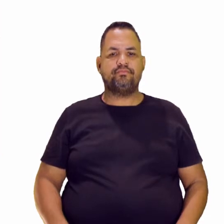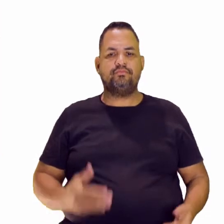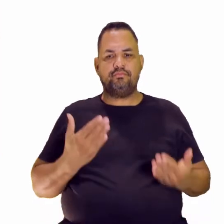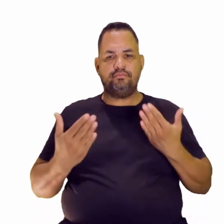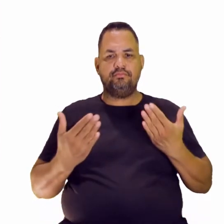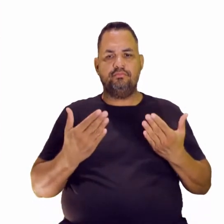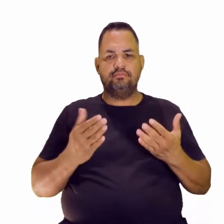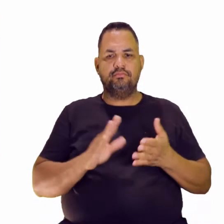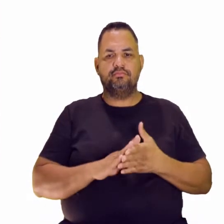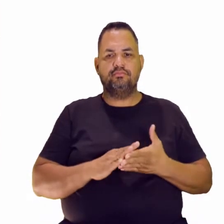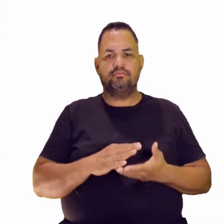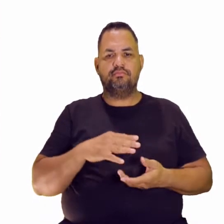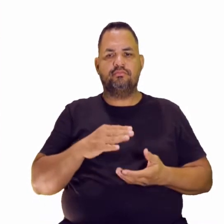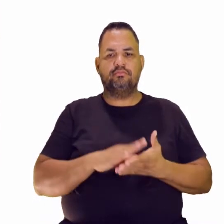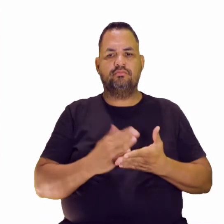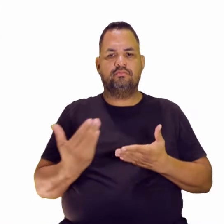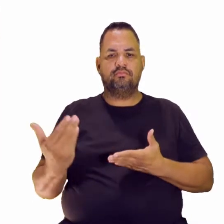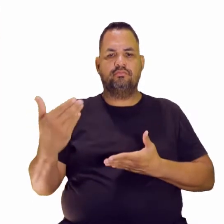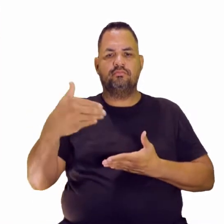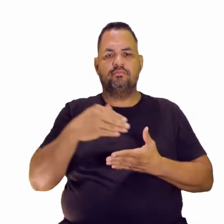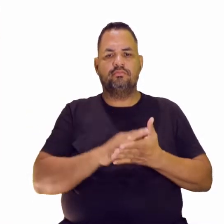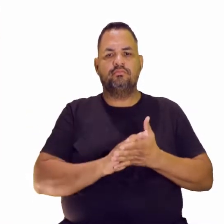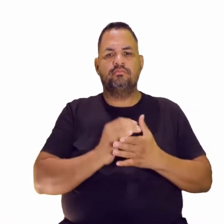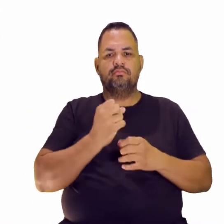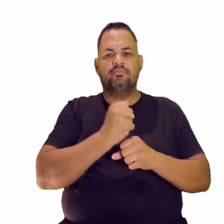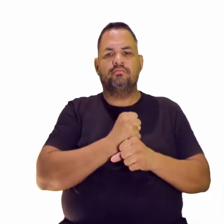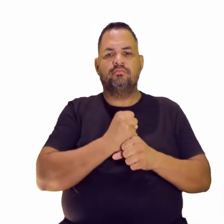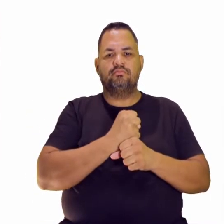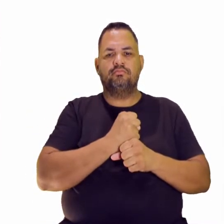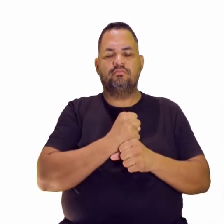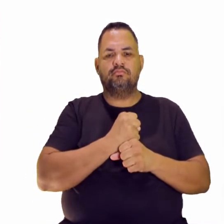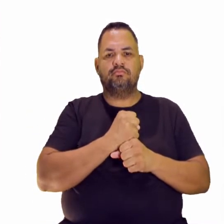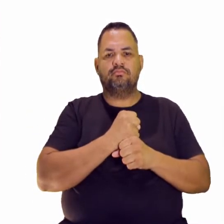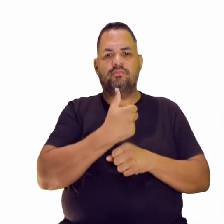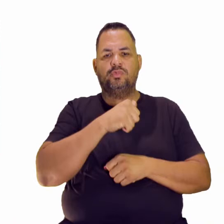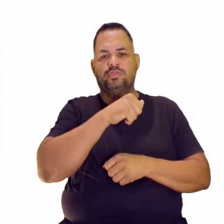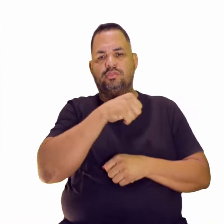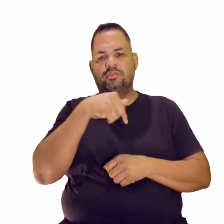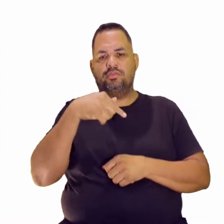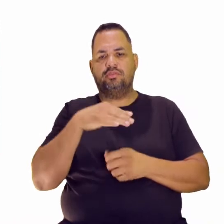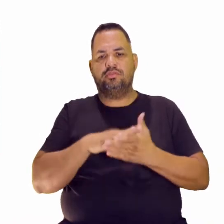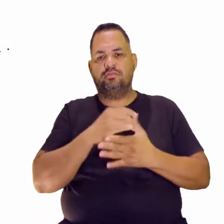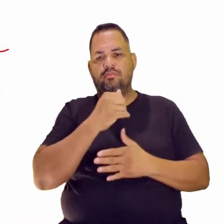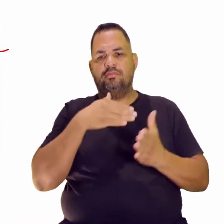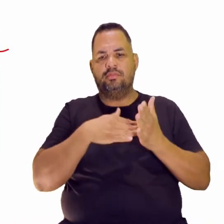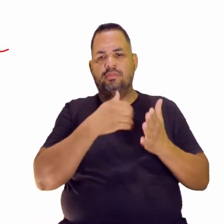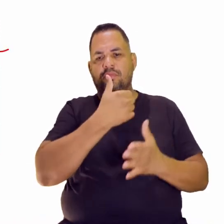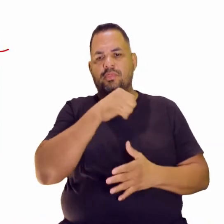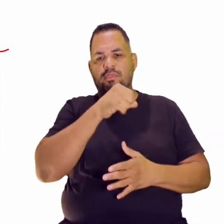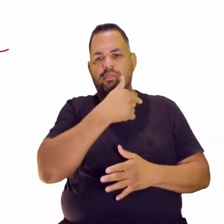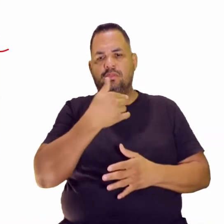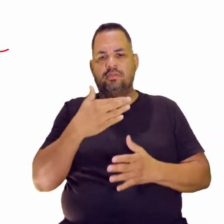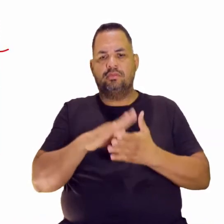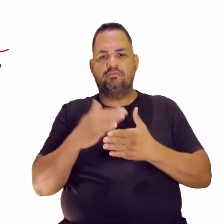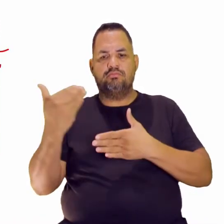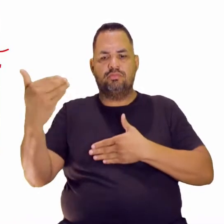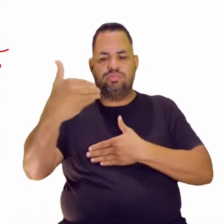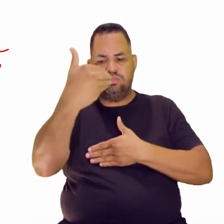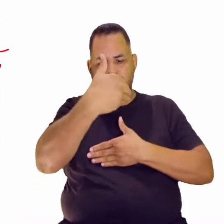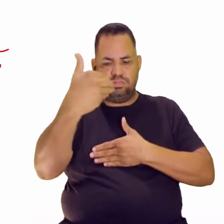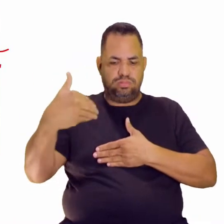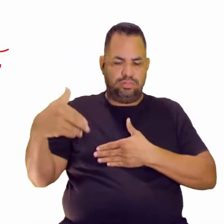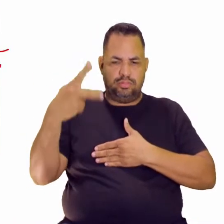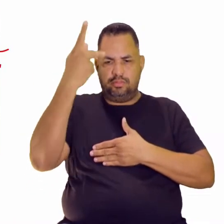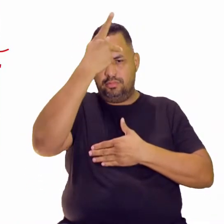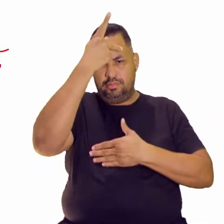Brasil recebia entre 1871 até 1920 milhões de imigrantes de